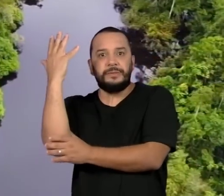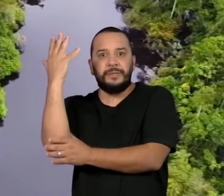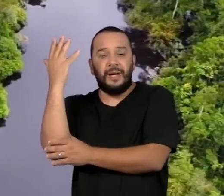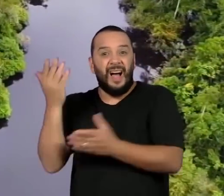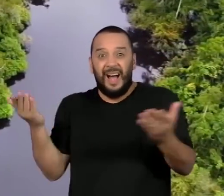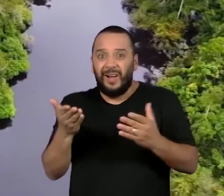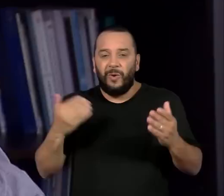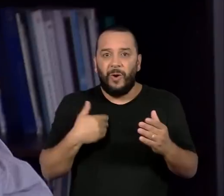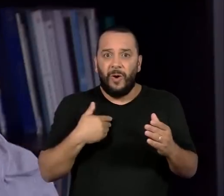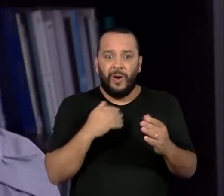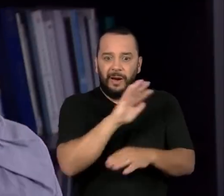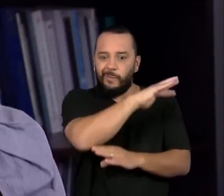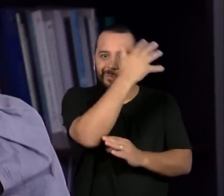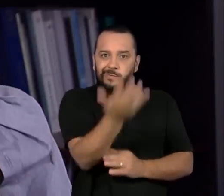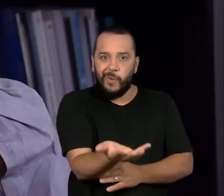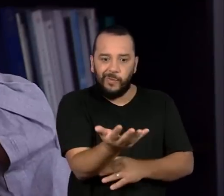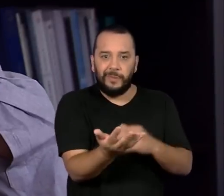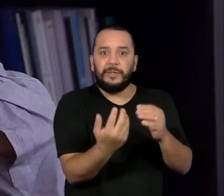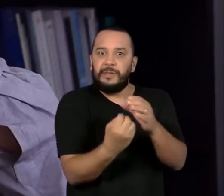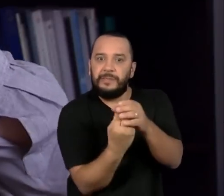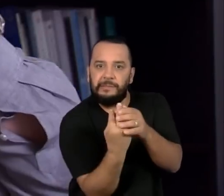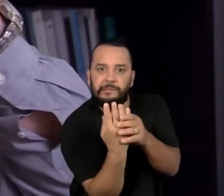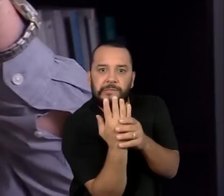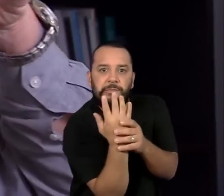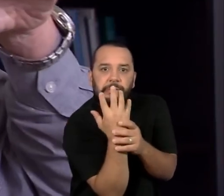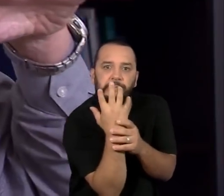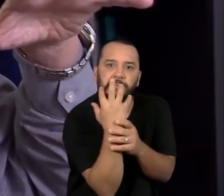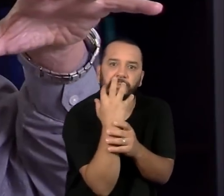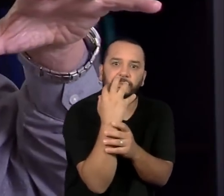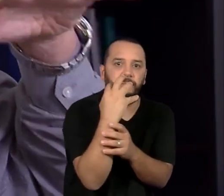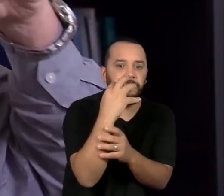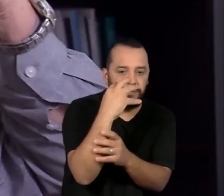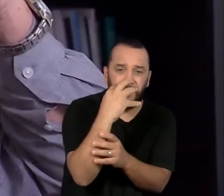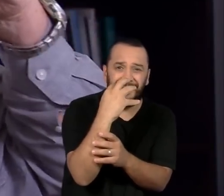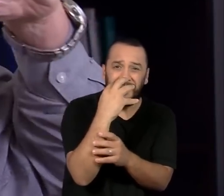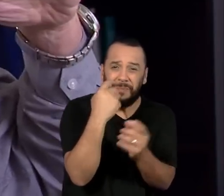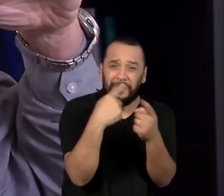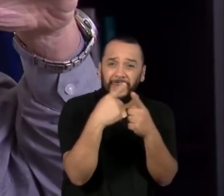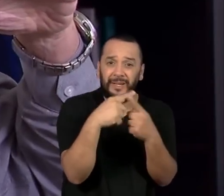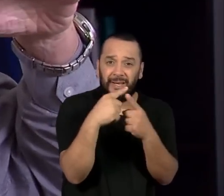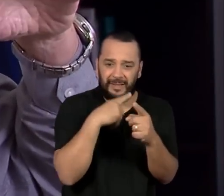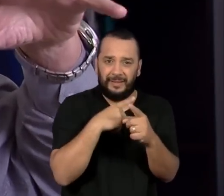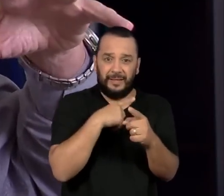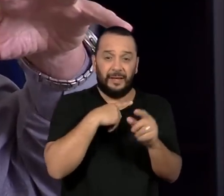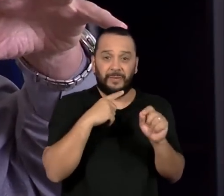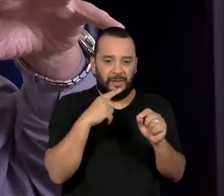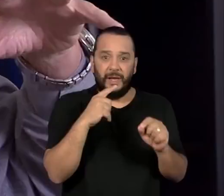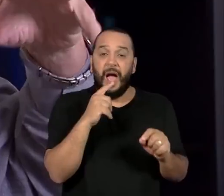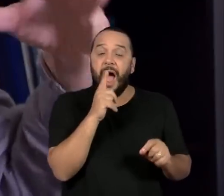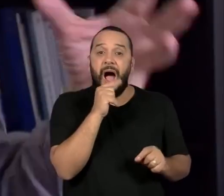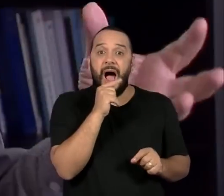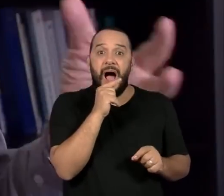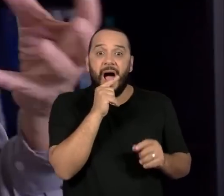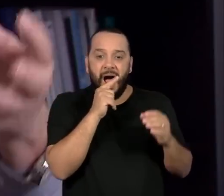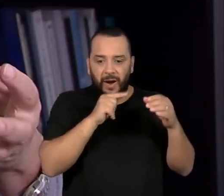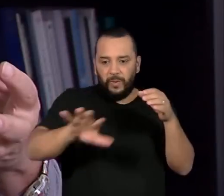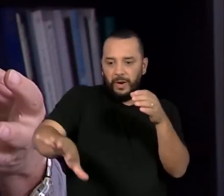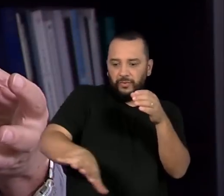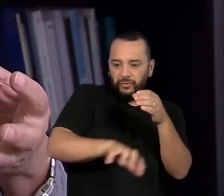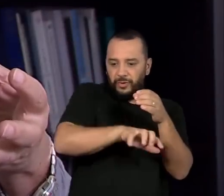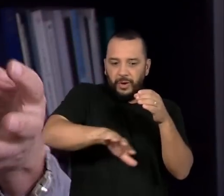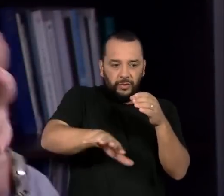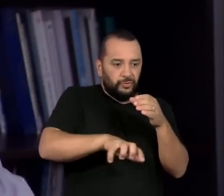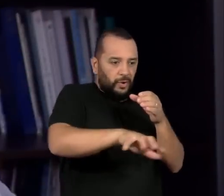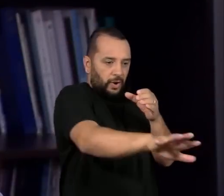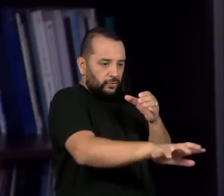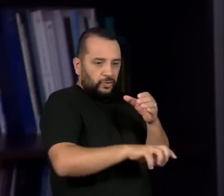água, trazem e repartem essa água na superfície do solo. As outras árvores se alimentam